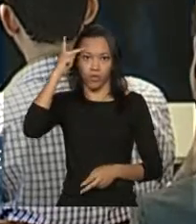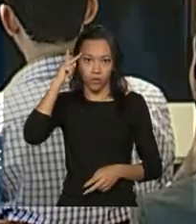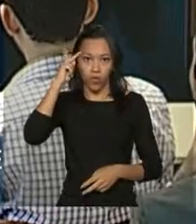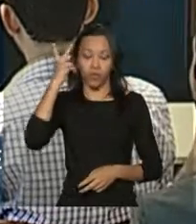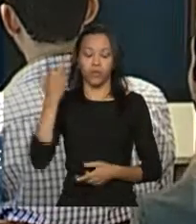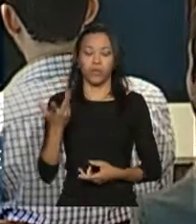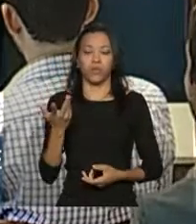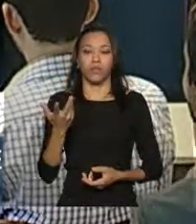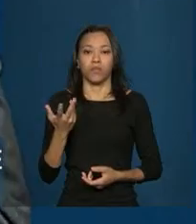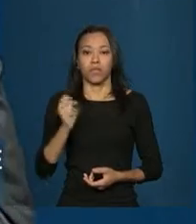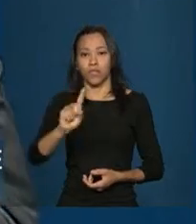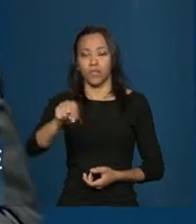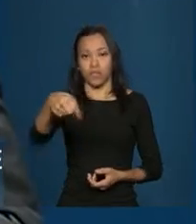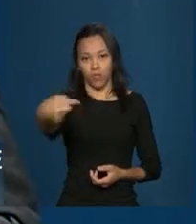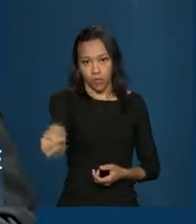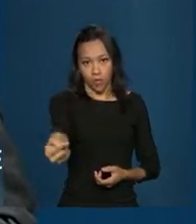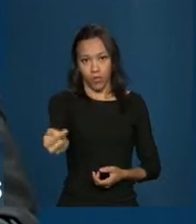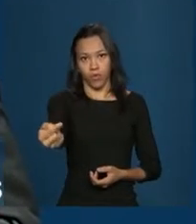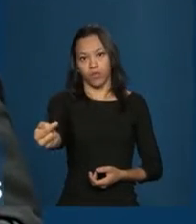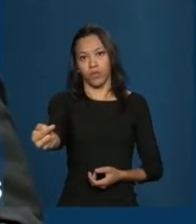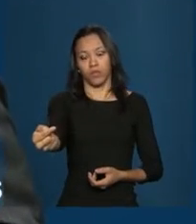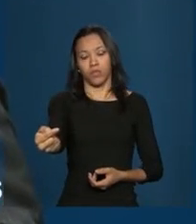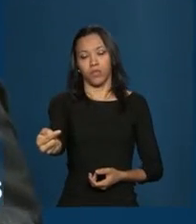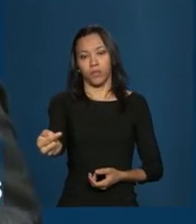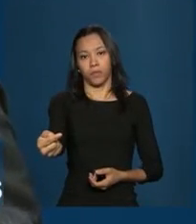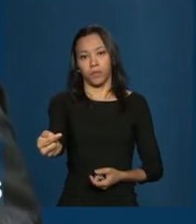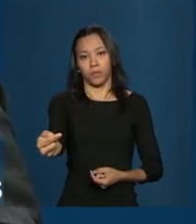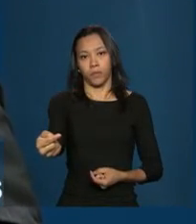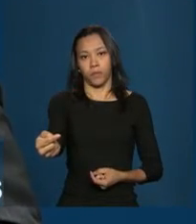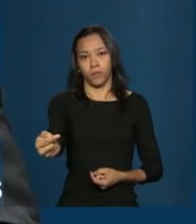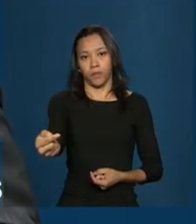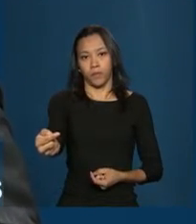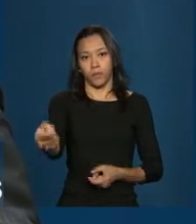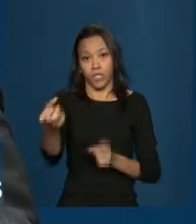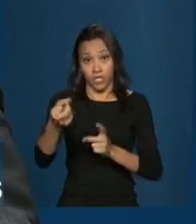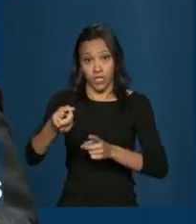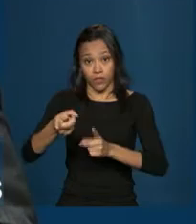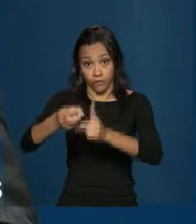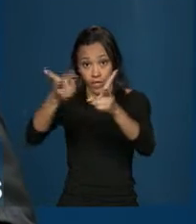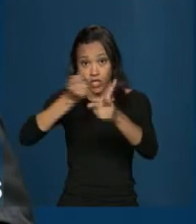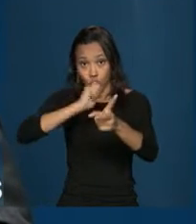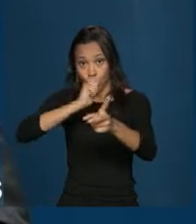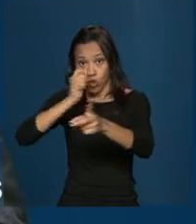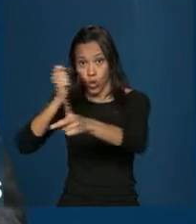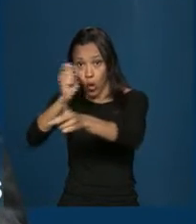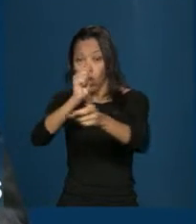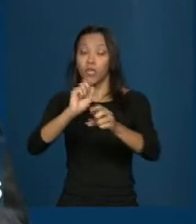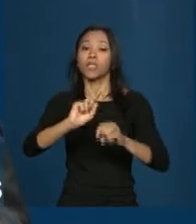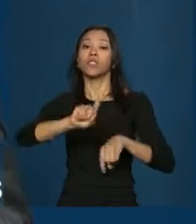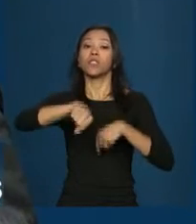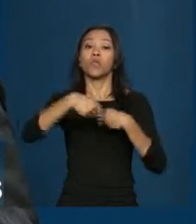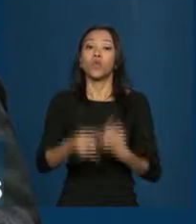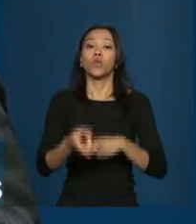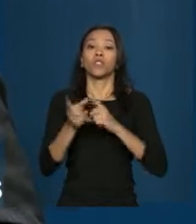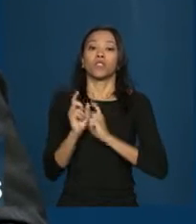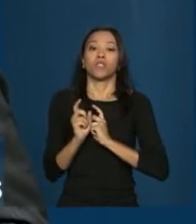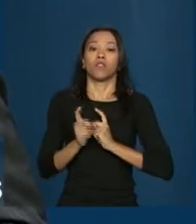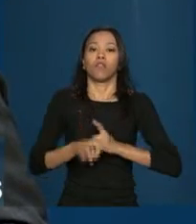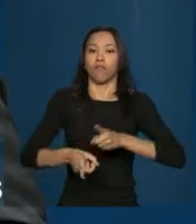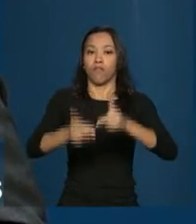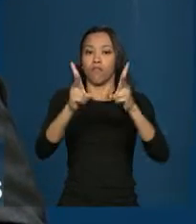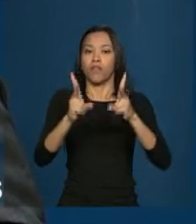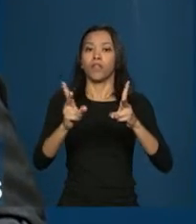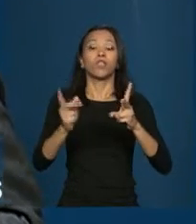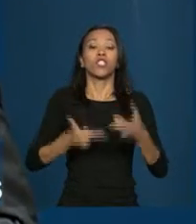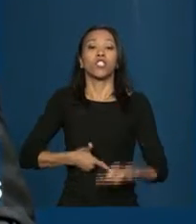crime transnacional depois de tráfico de drogas e de tráfico de armas.